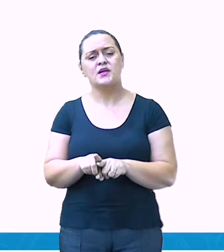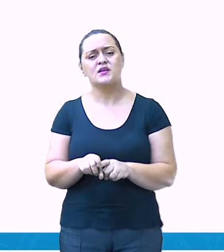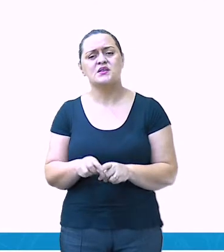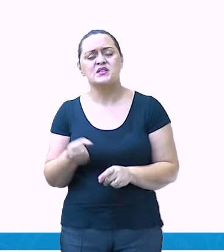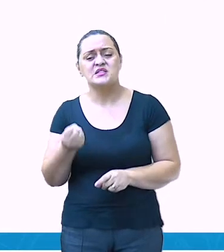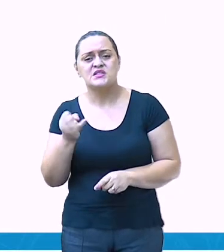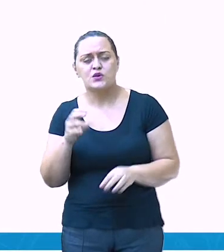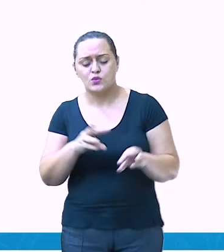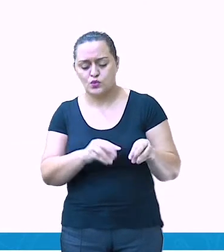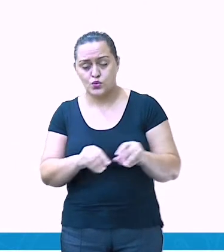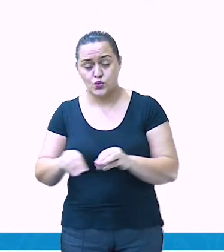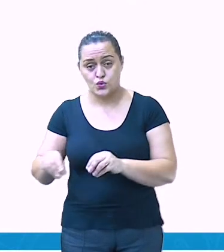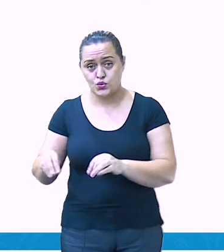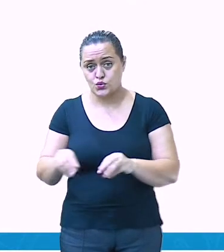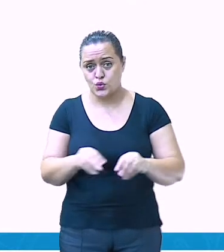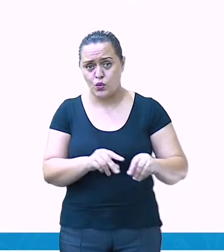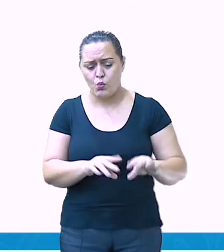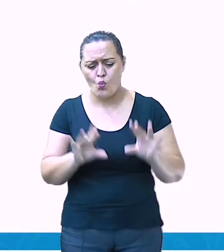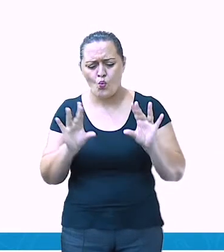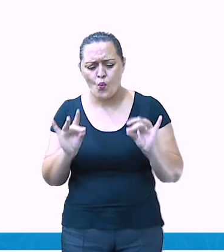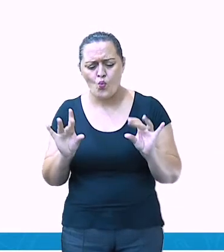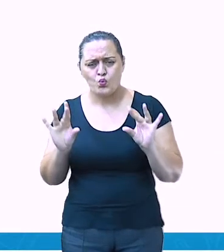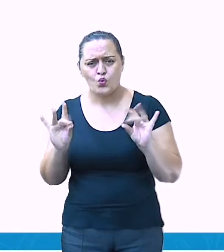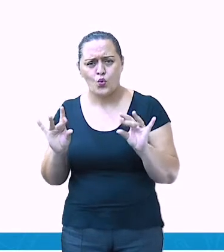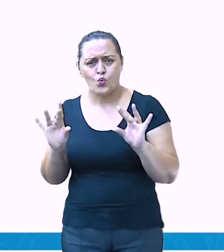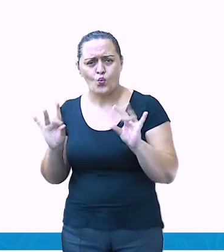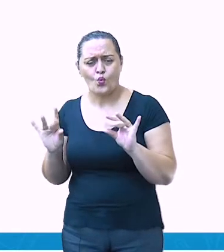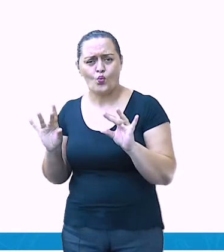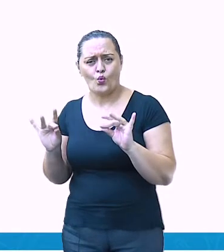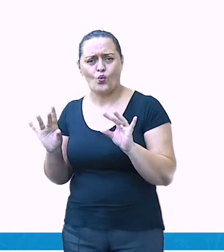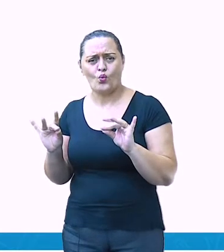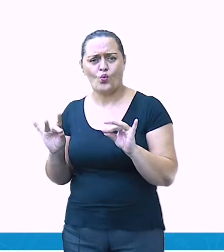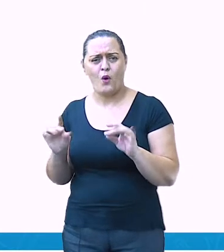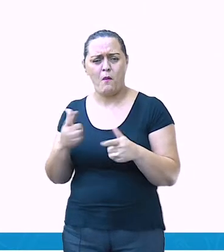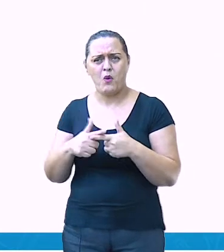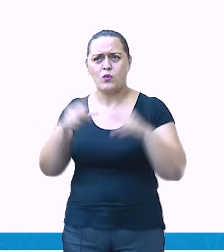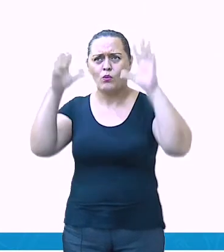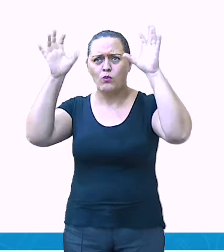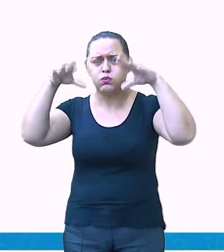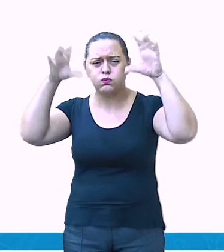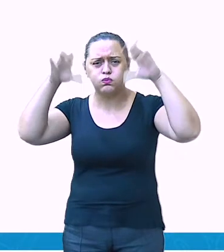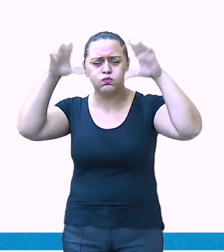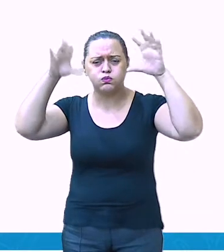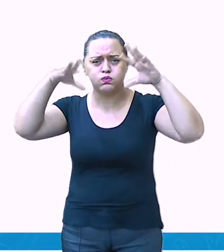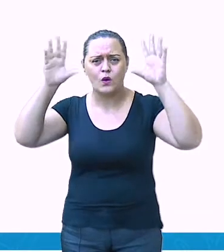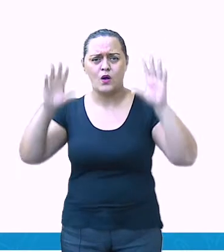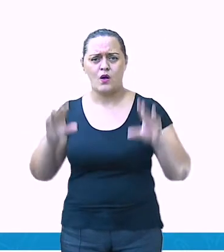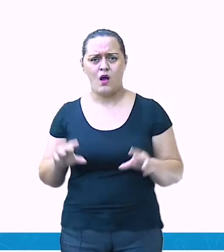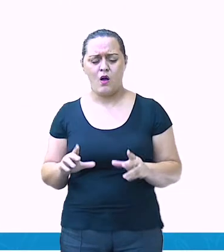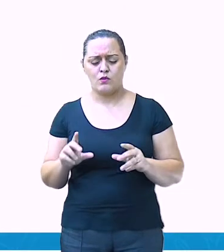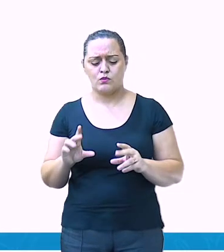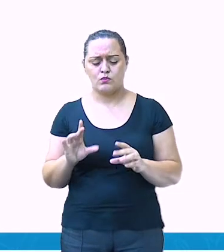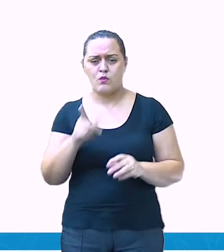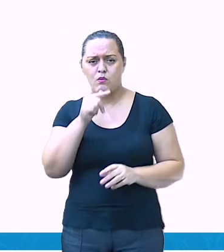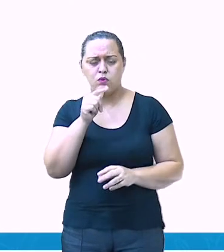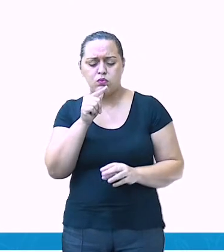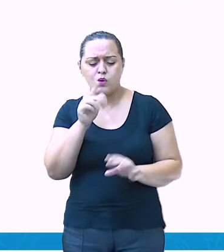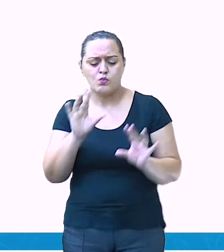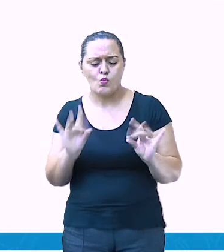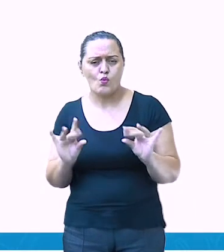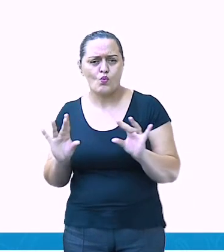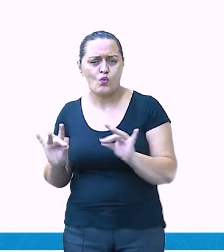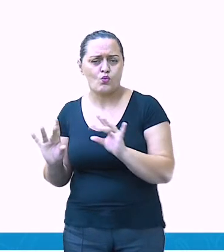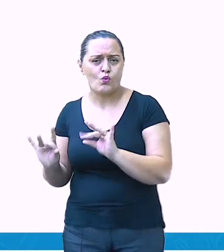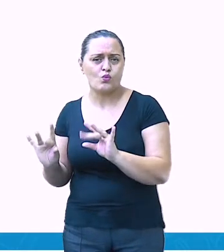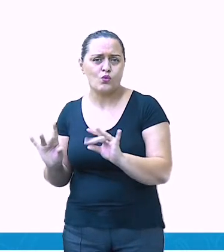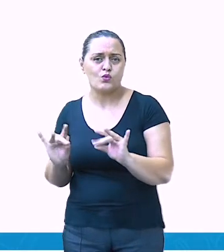muito embebido, né, de água de chuva e não tem aonde isso assentar, também